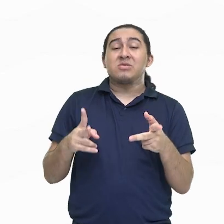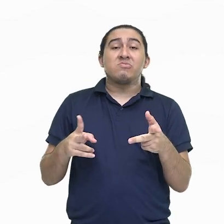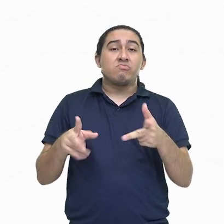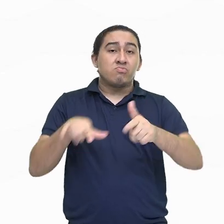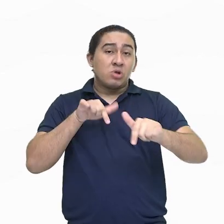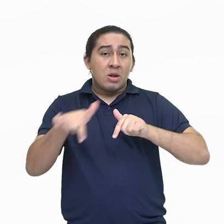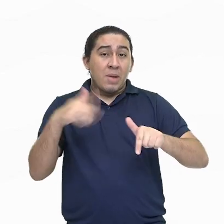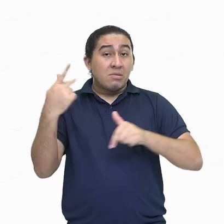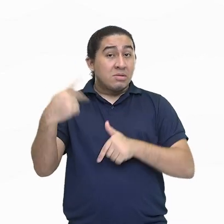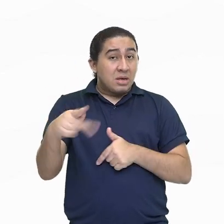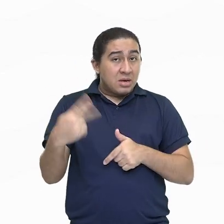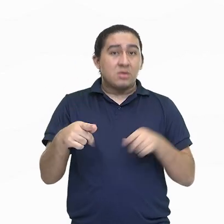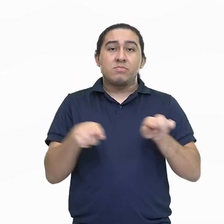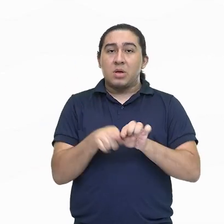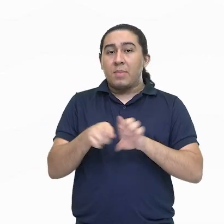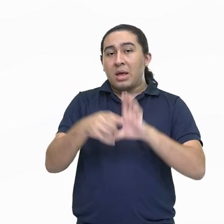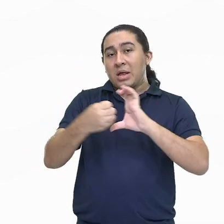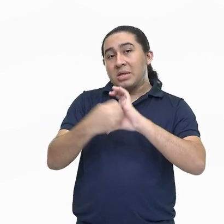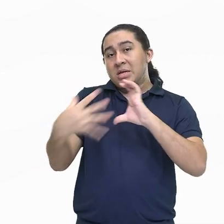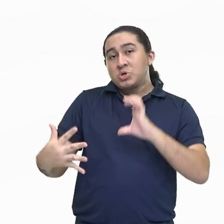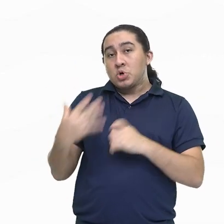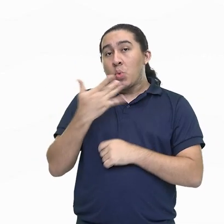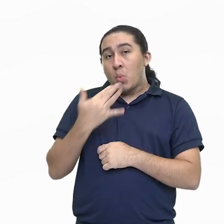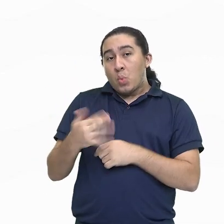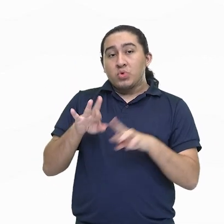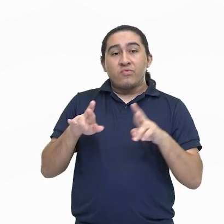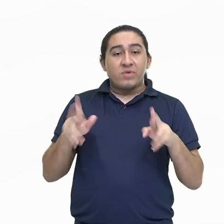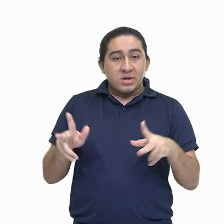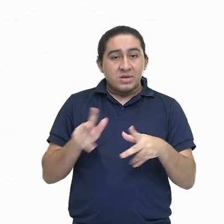plumagem também diferente. Os indígenas já